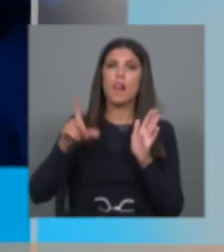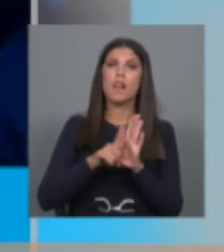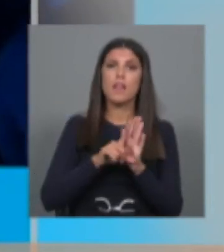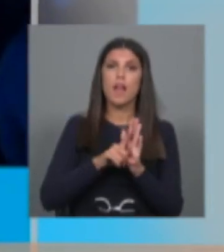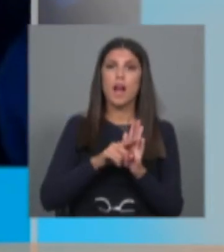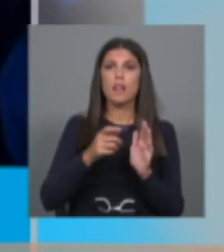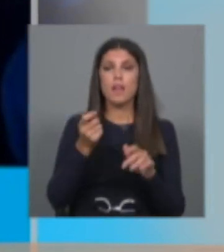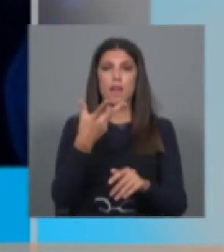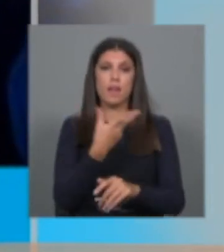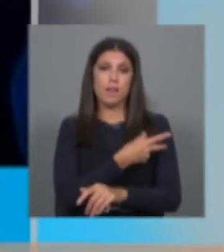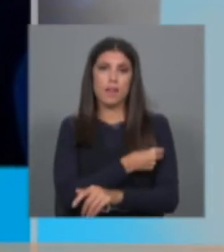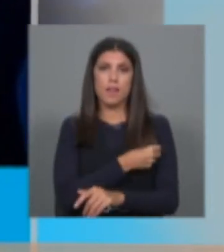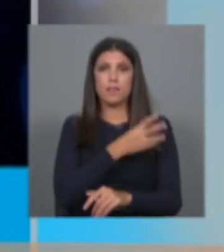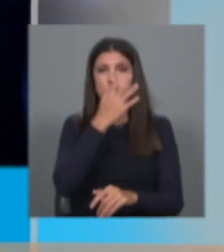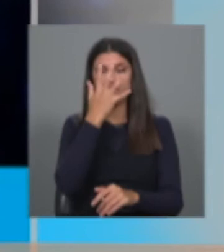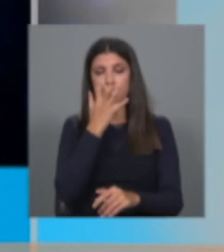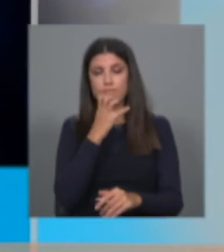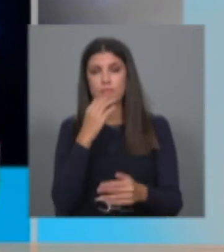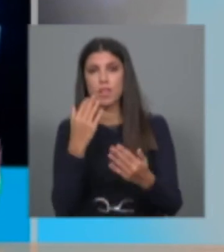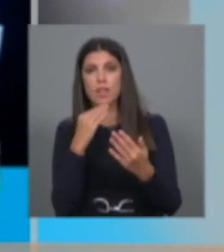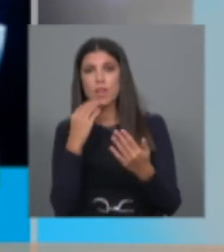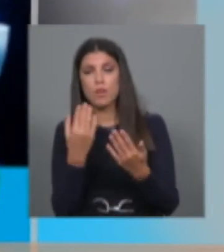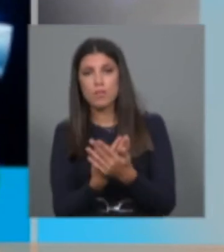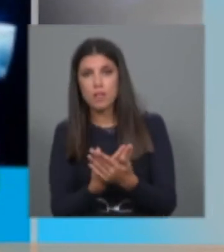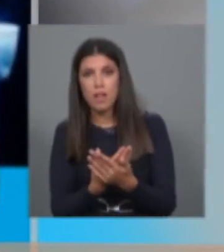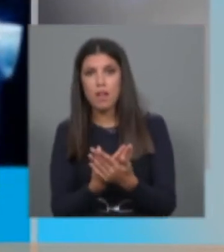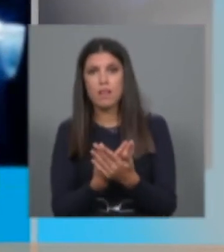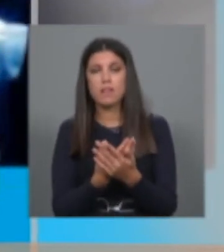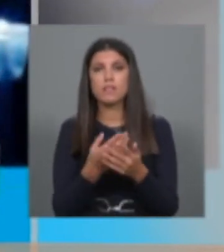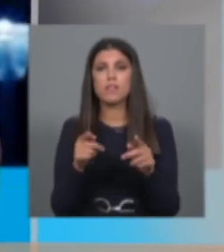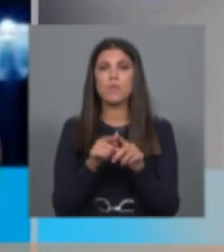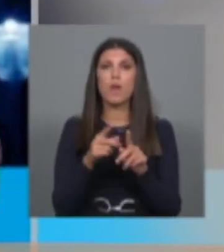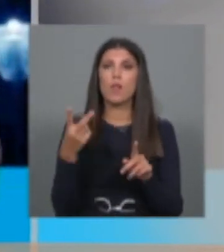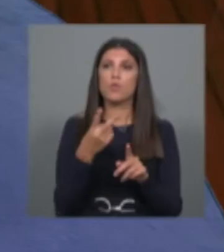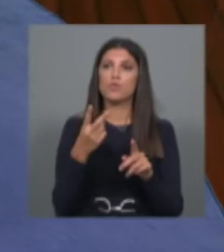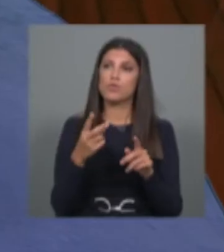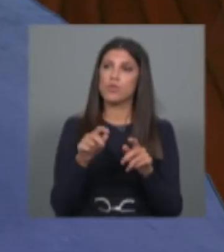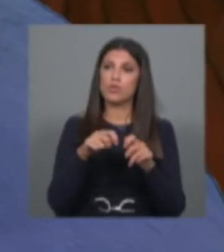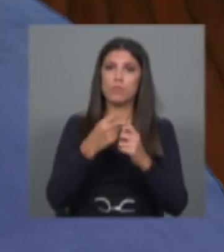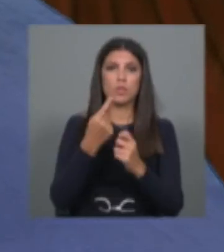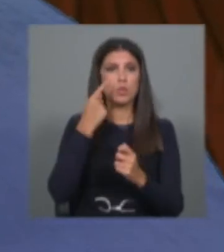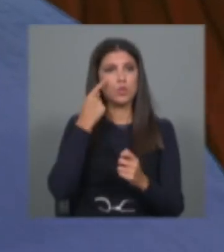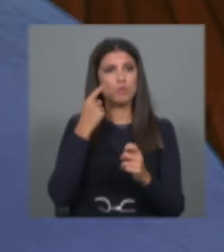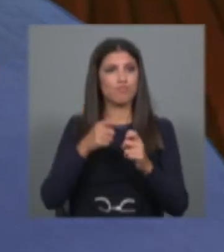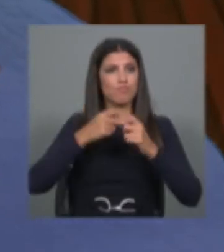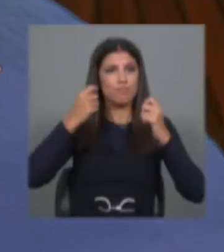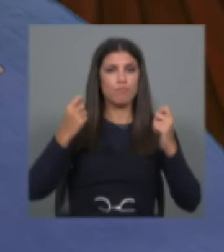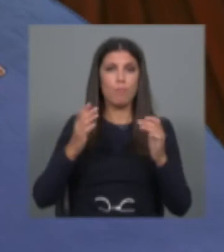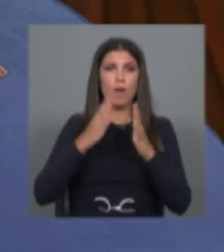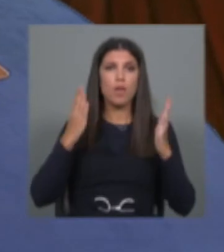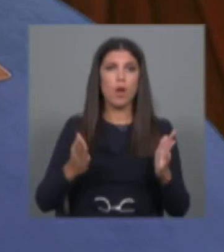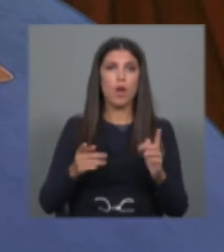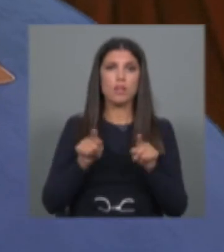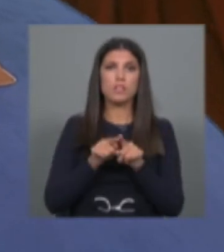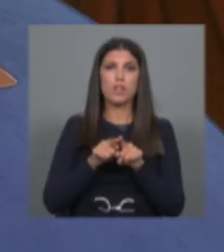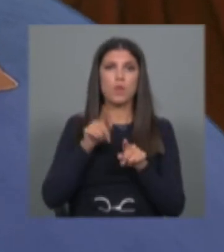facto de os 2 maiores partidos, e portanto os partidos que estão representados de